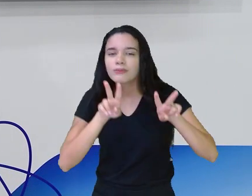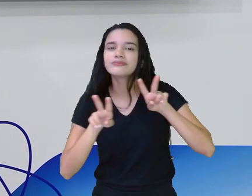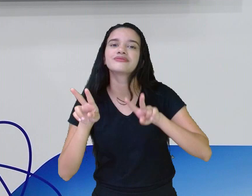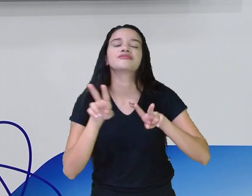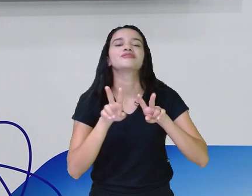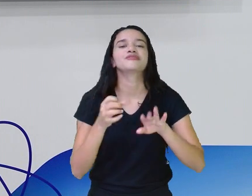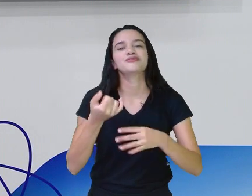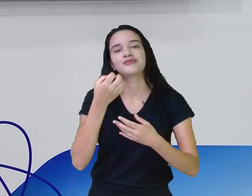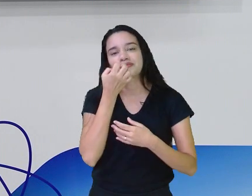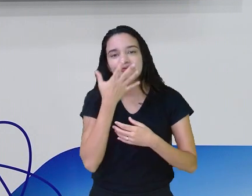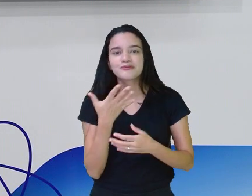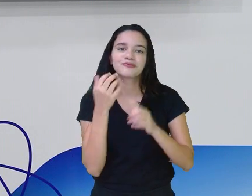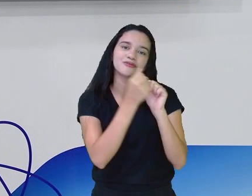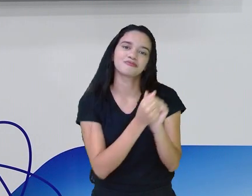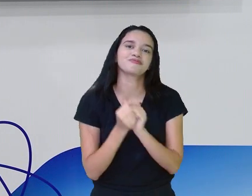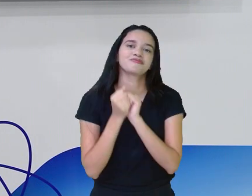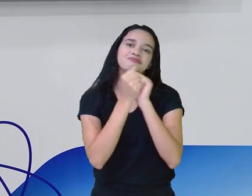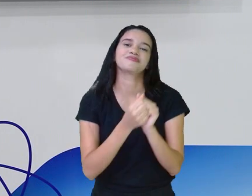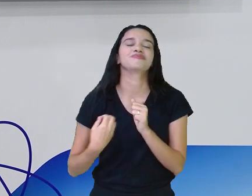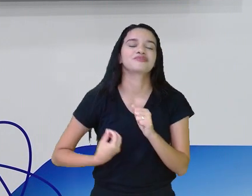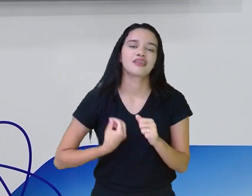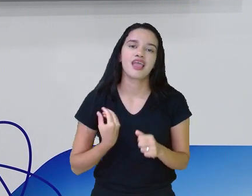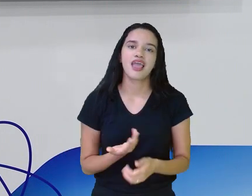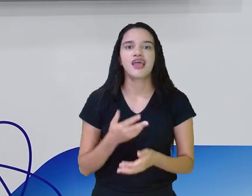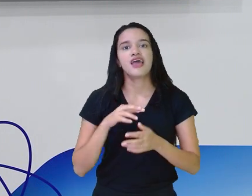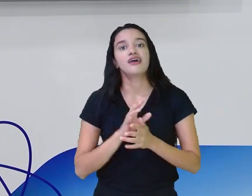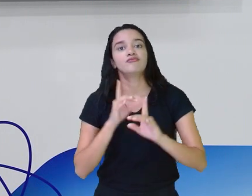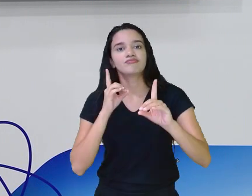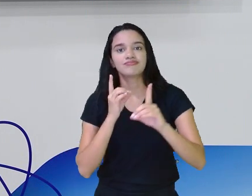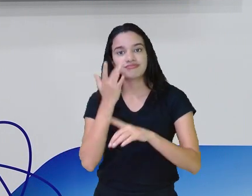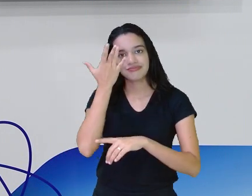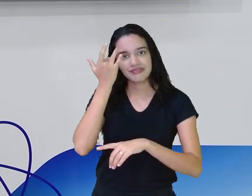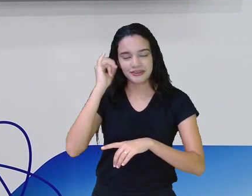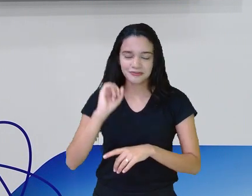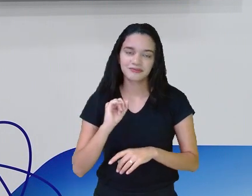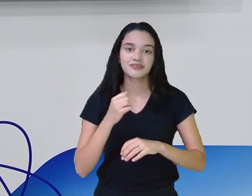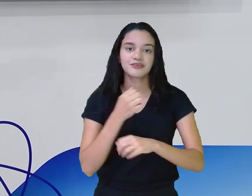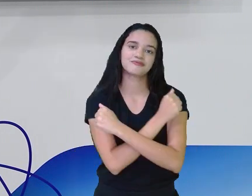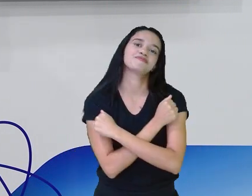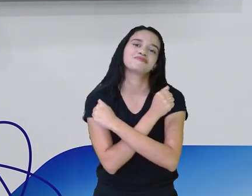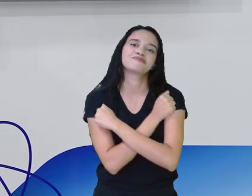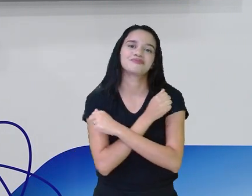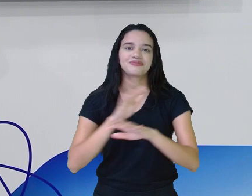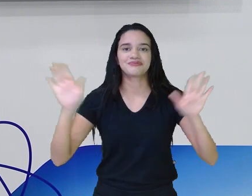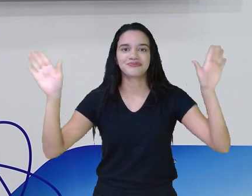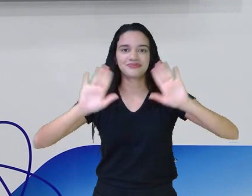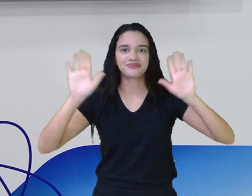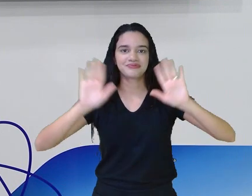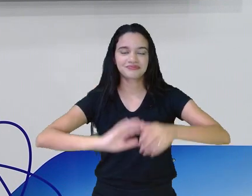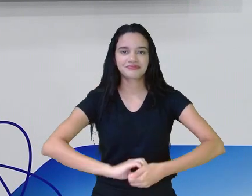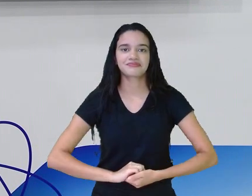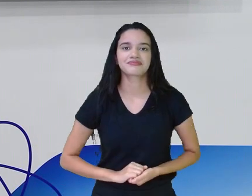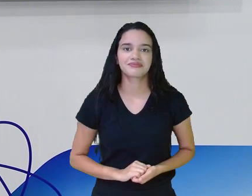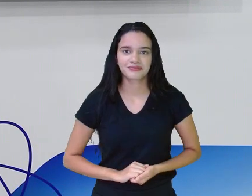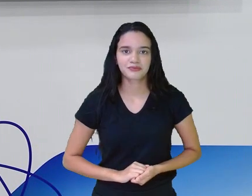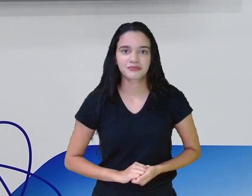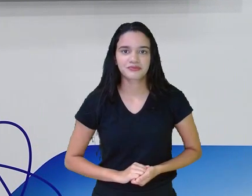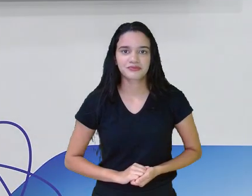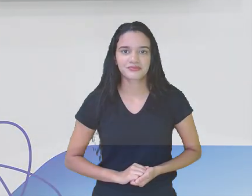observador. Muito bom estar com vocês, espero vocês amanhã, tá? Mas não saiam daí não. Forte abraço, até a próxima.